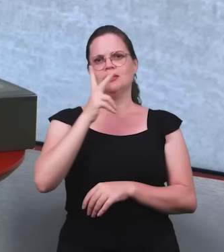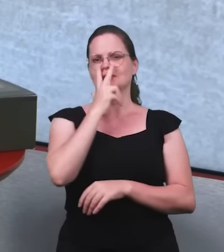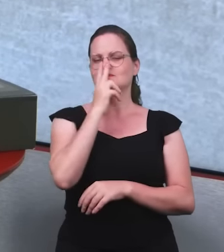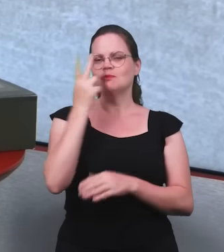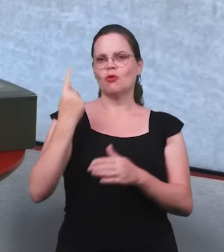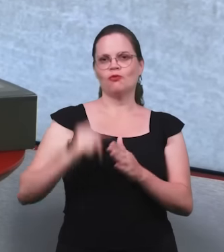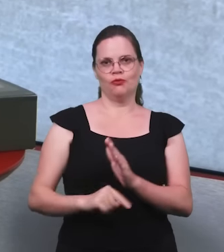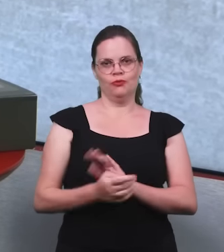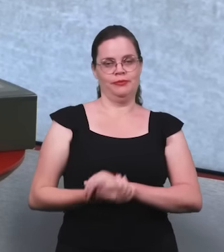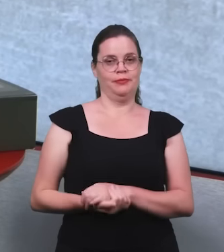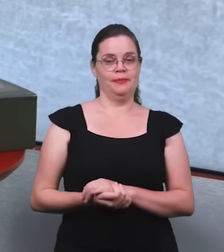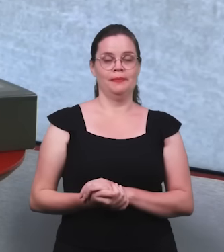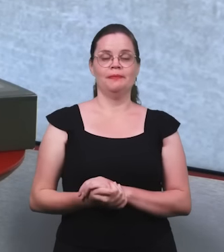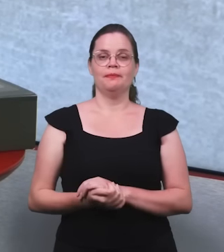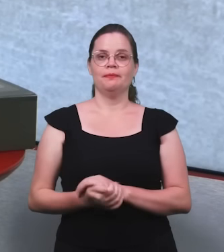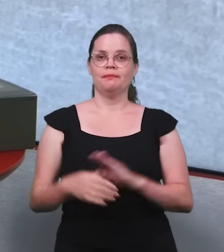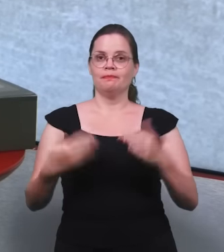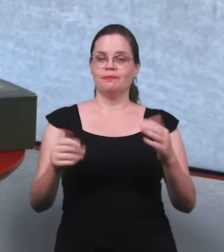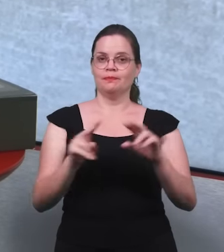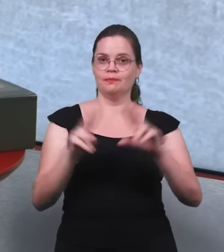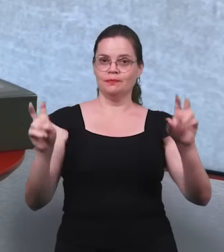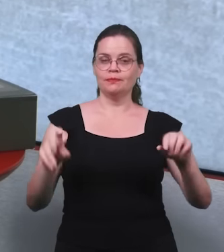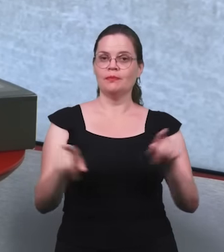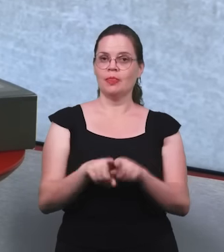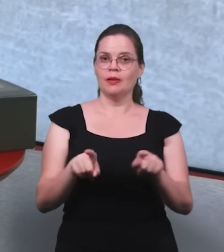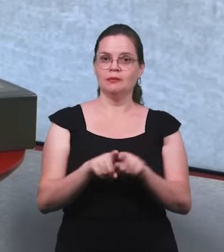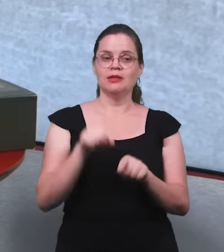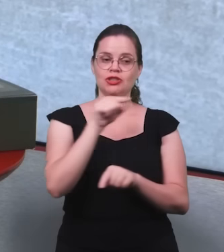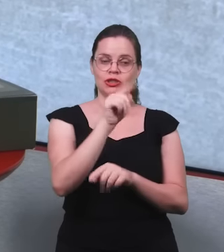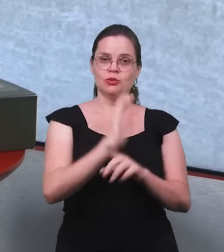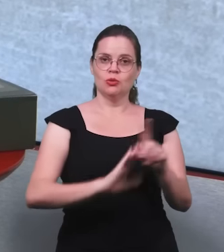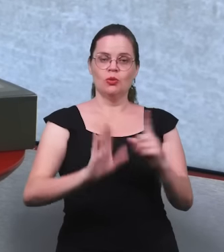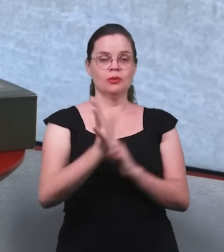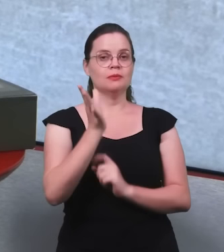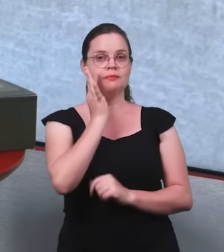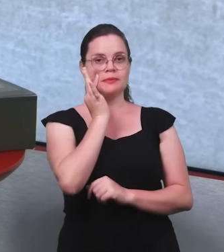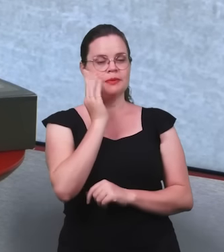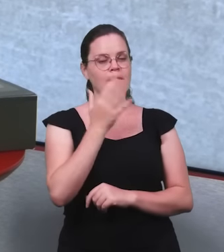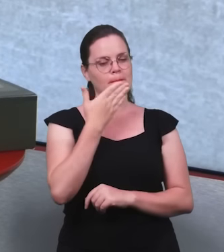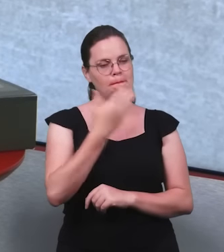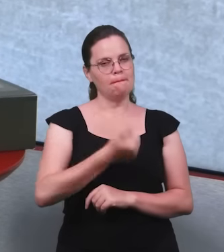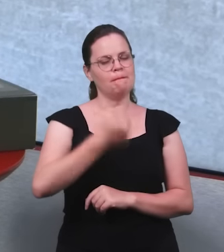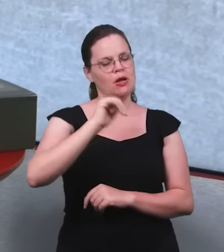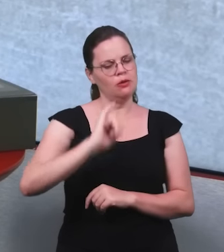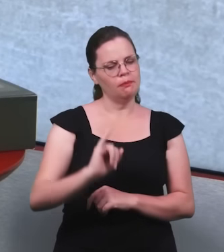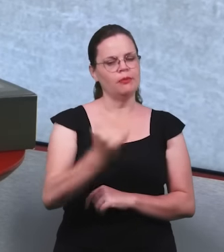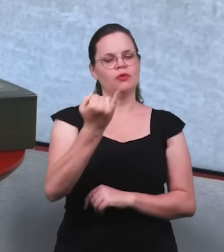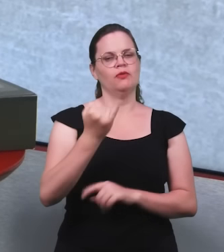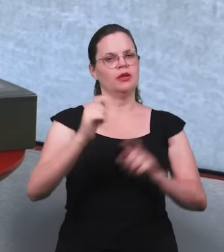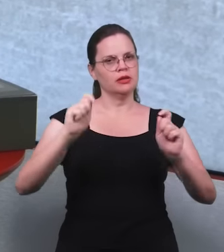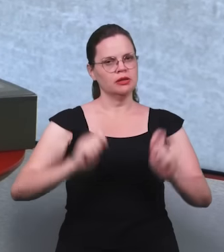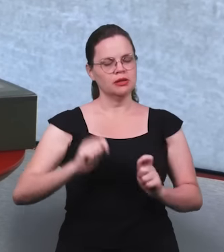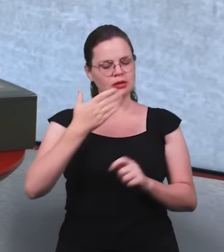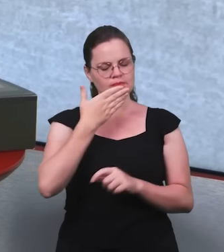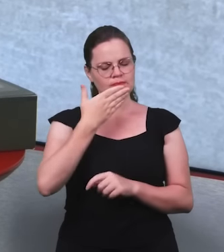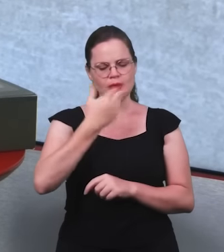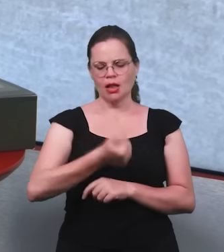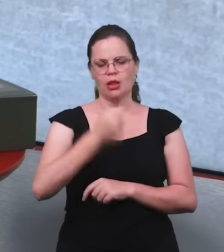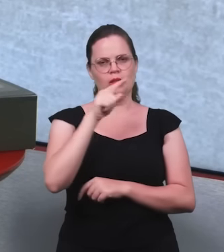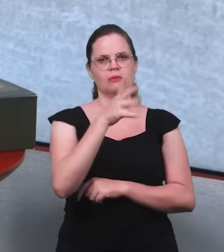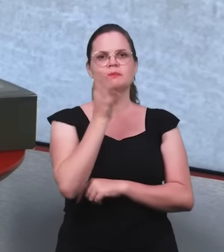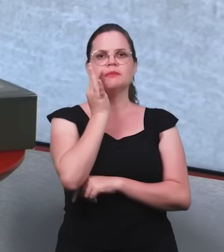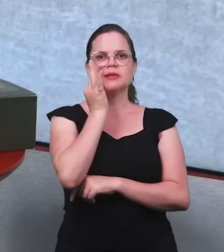a vida espiritual na questão de assistência a um culto presencial será sempre bem maior